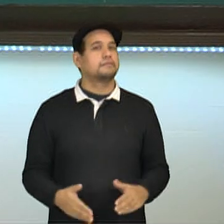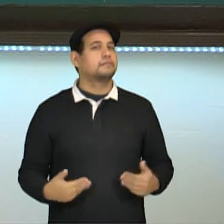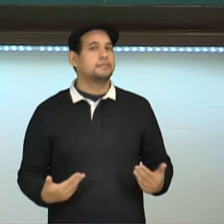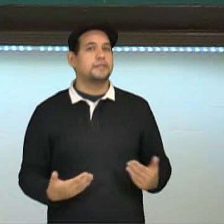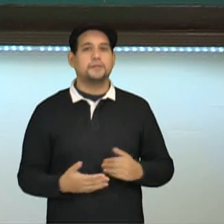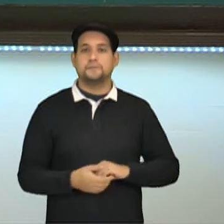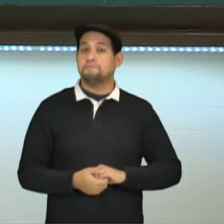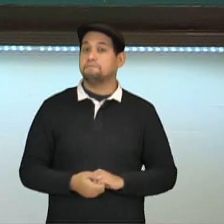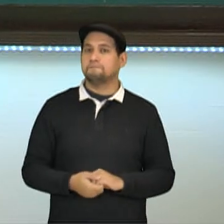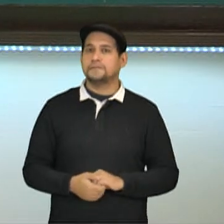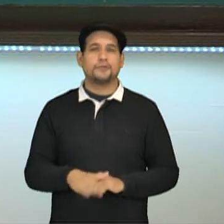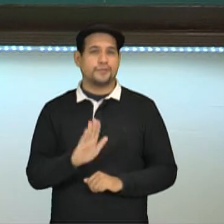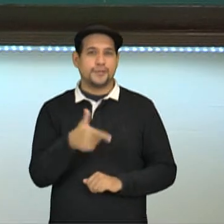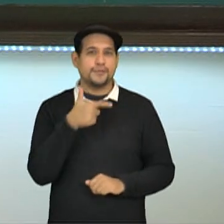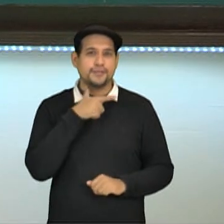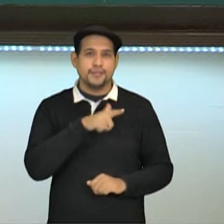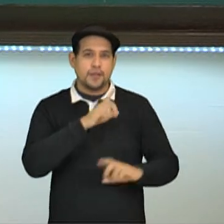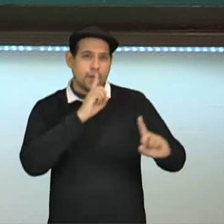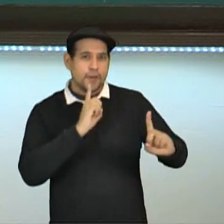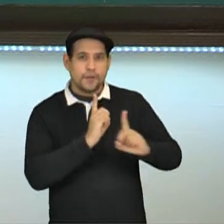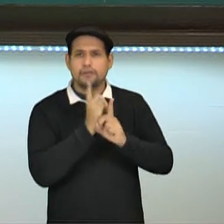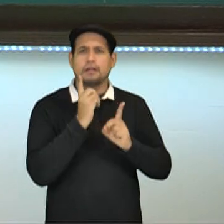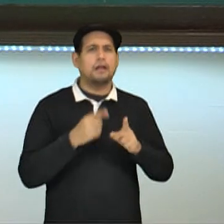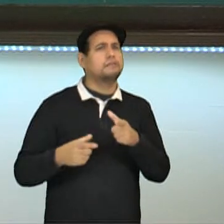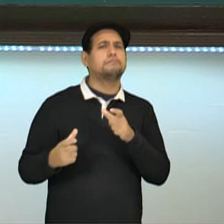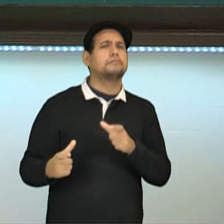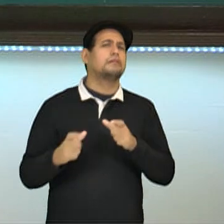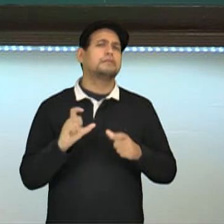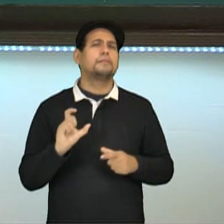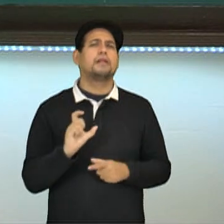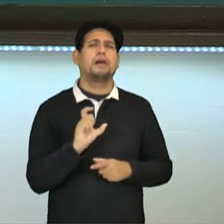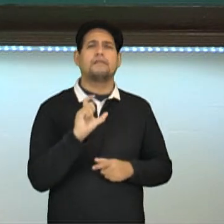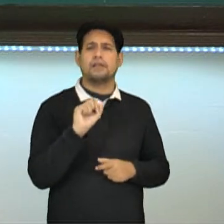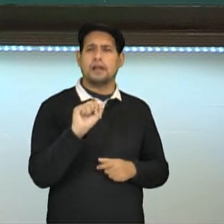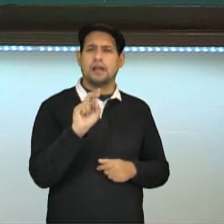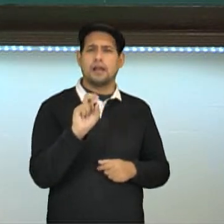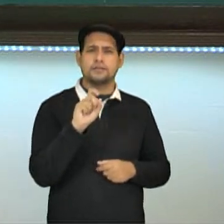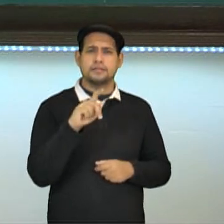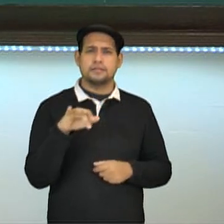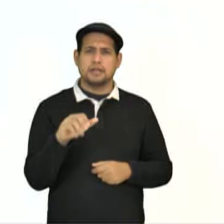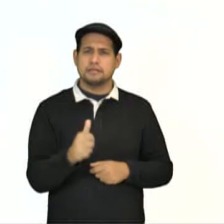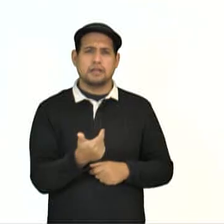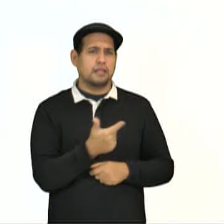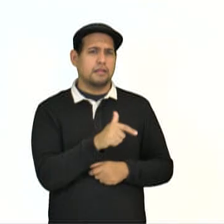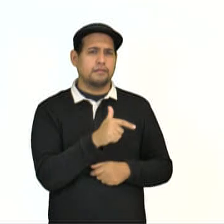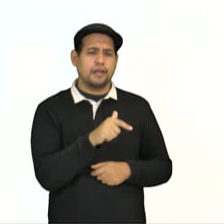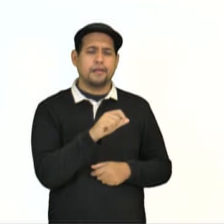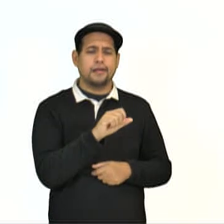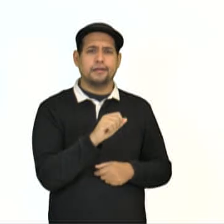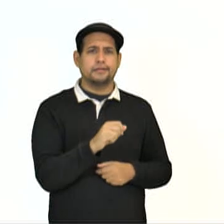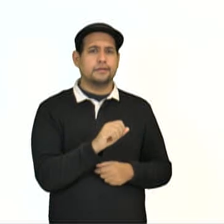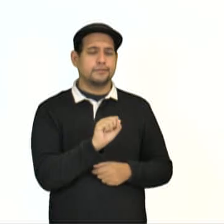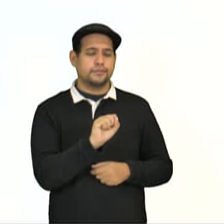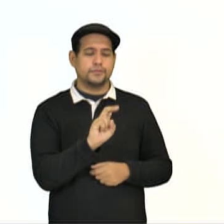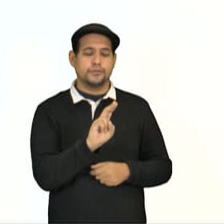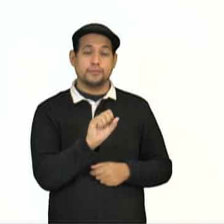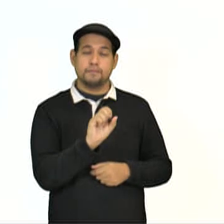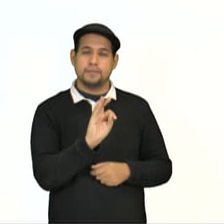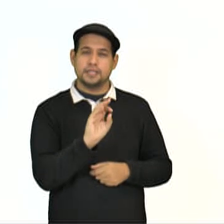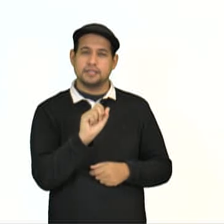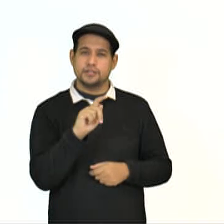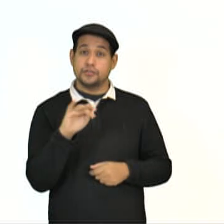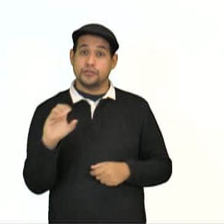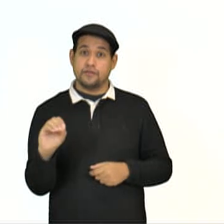Então, estudantes, conseguiu localizar ali onde a palavra ausência não é um substantivo abstrato? Os versos: